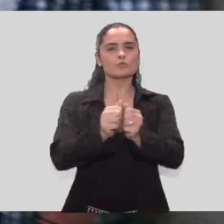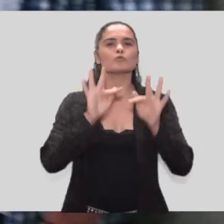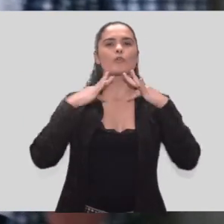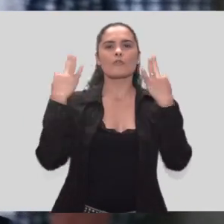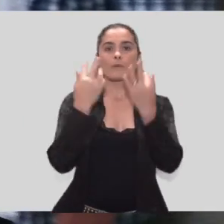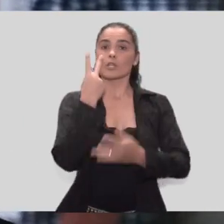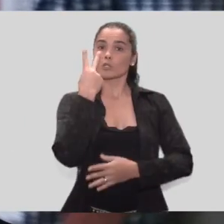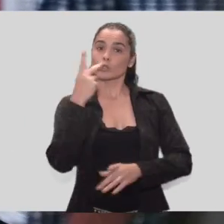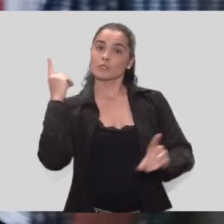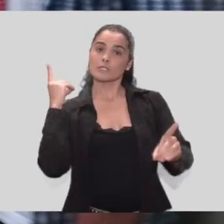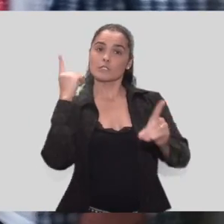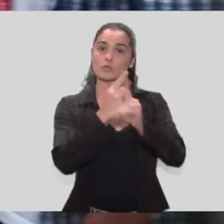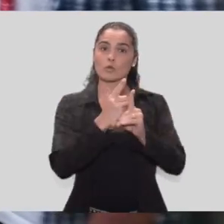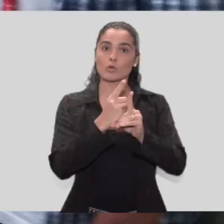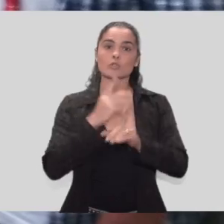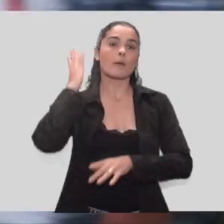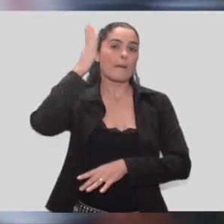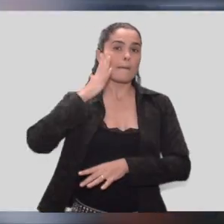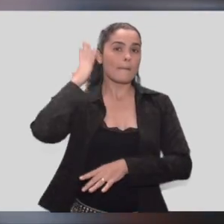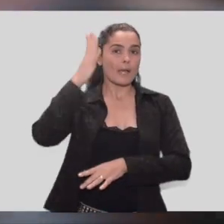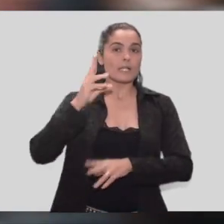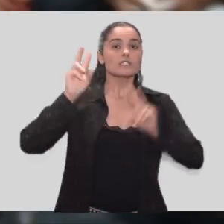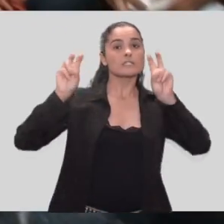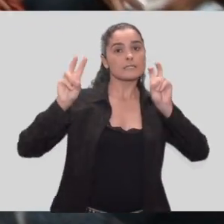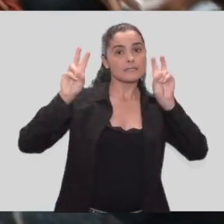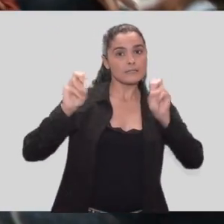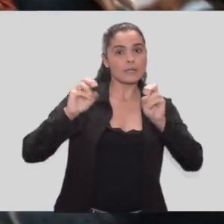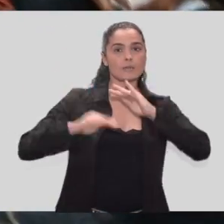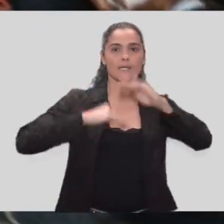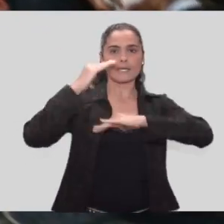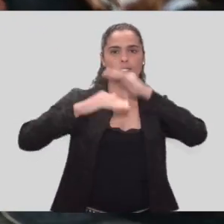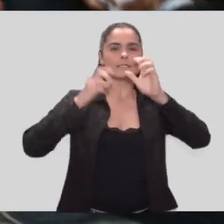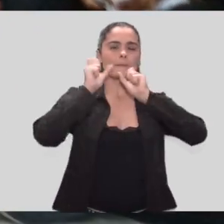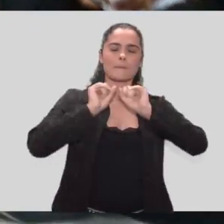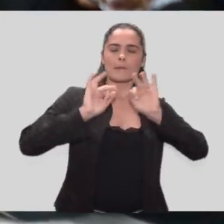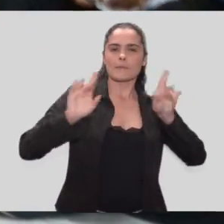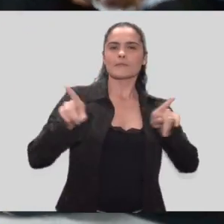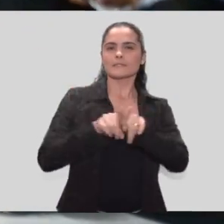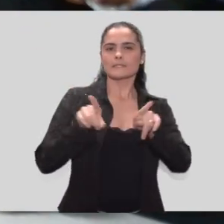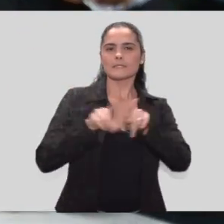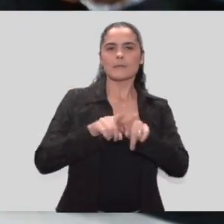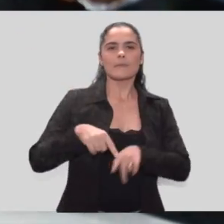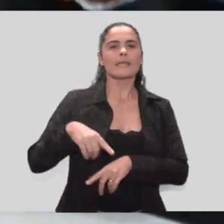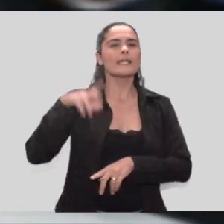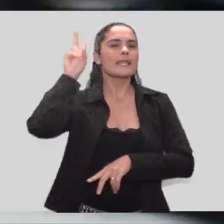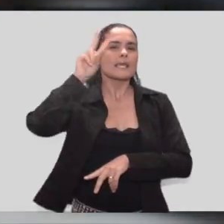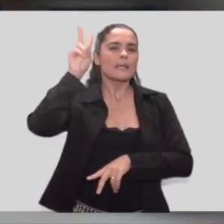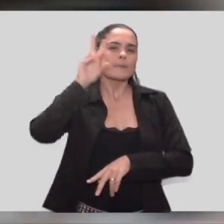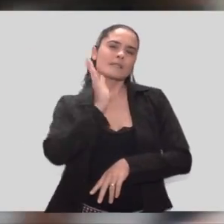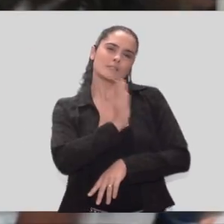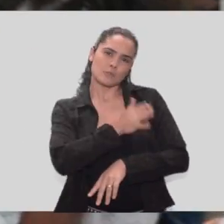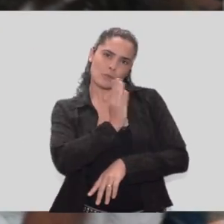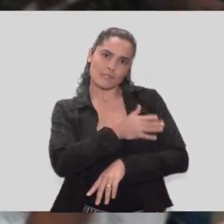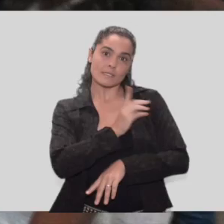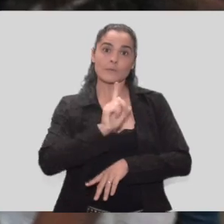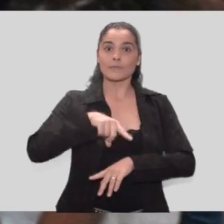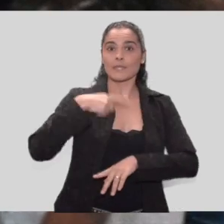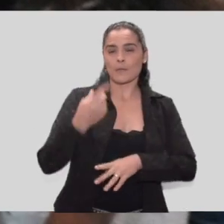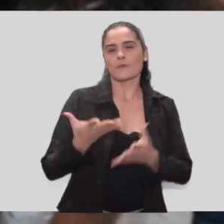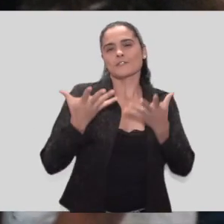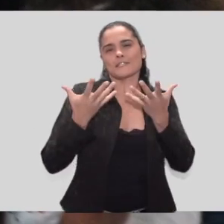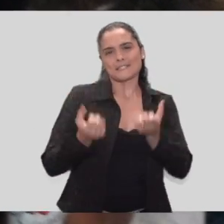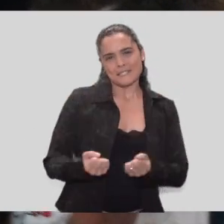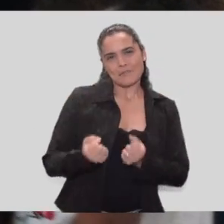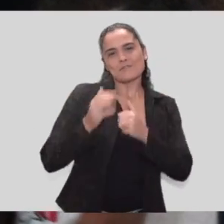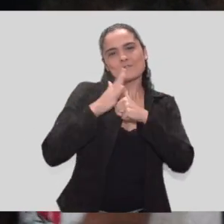suas famílias de dois encontros, onde as palestras tiveram como tema Crescer é uma bênção e Memórias do Coração. Logo após,